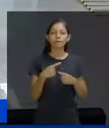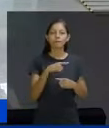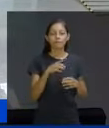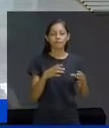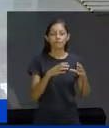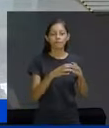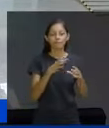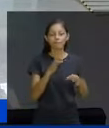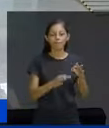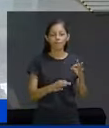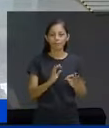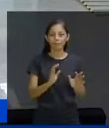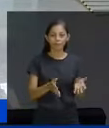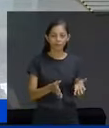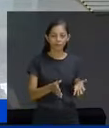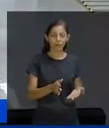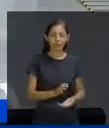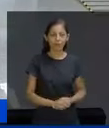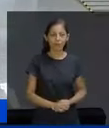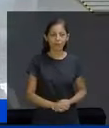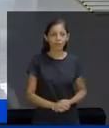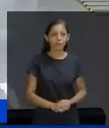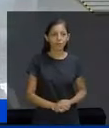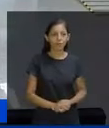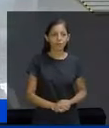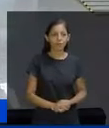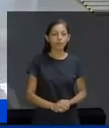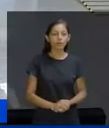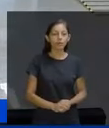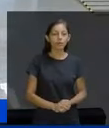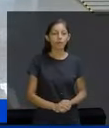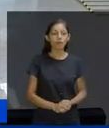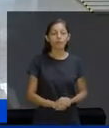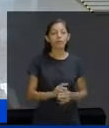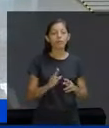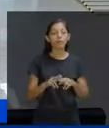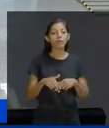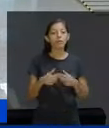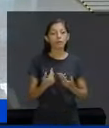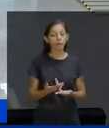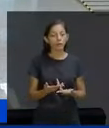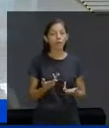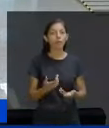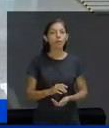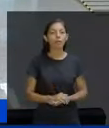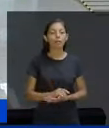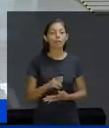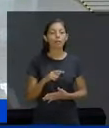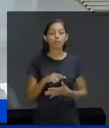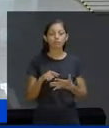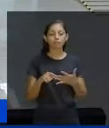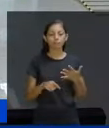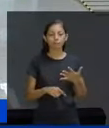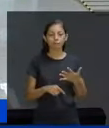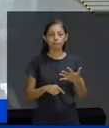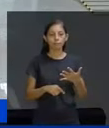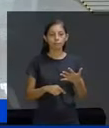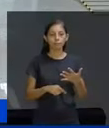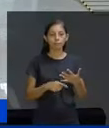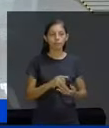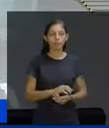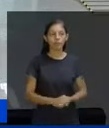inobservância do princípio da isonomia, tópico 6 dos embargos. Via de consequência, as alegações de omissão e de contradição devem